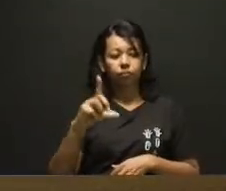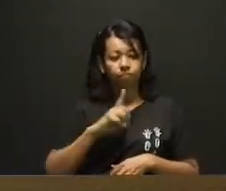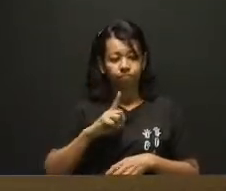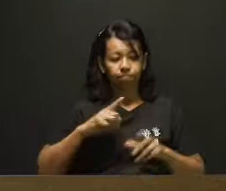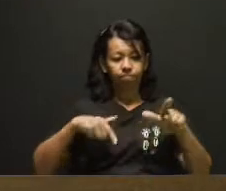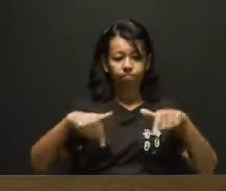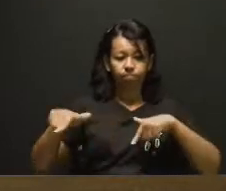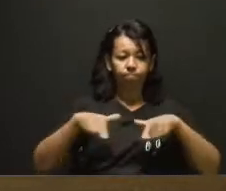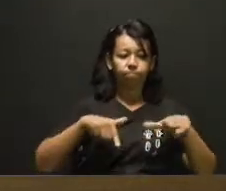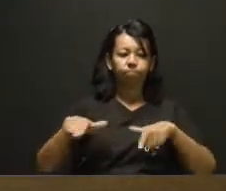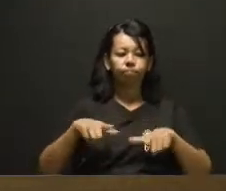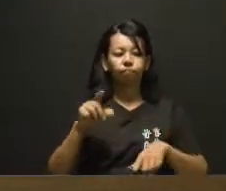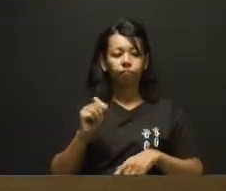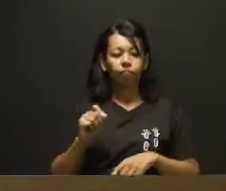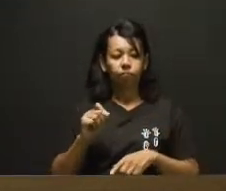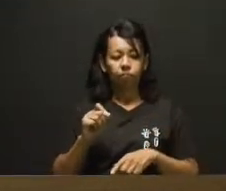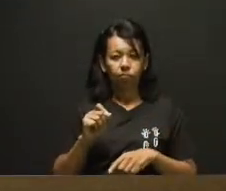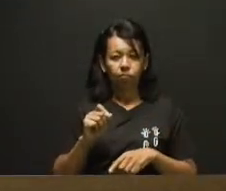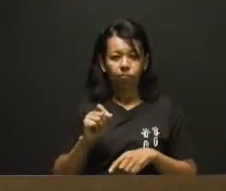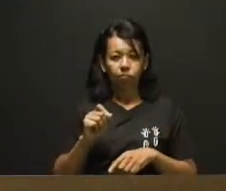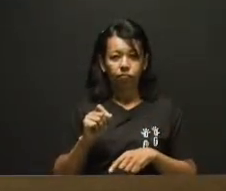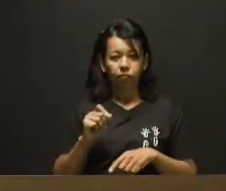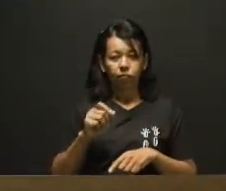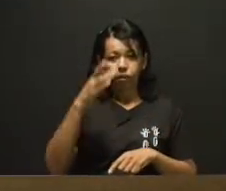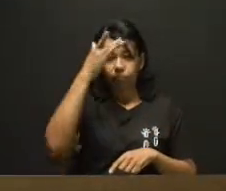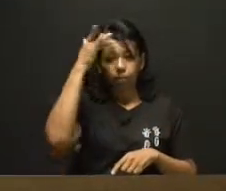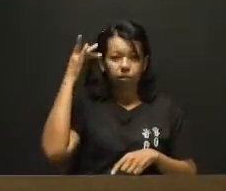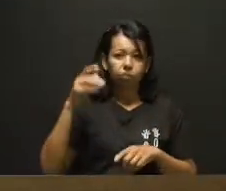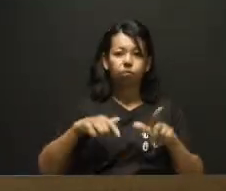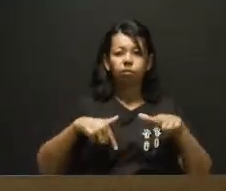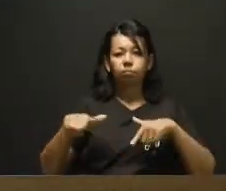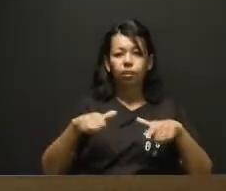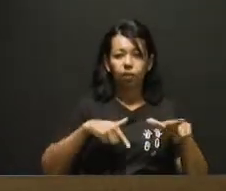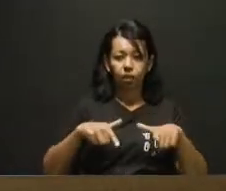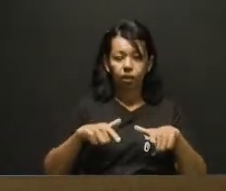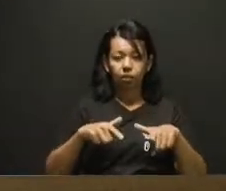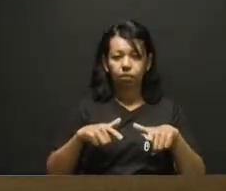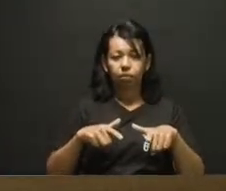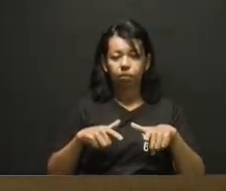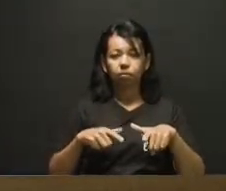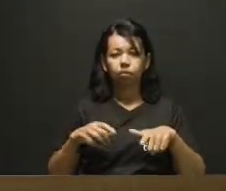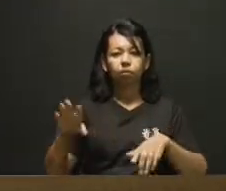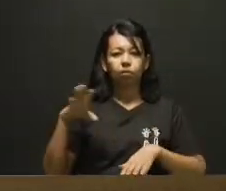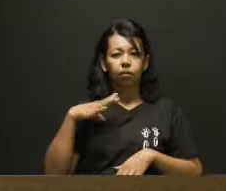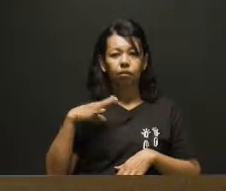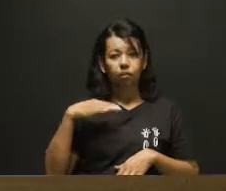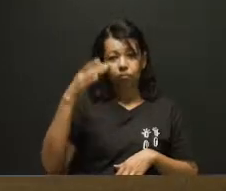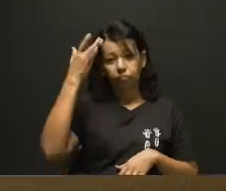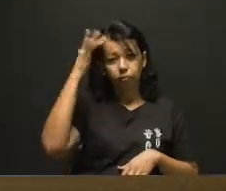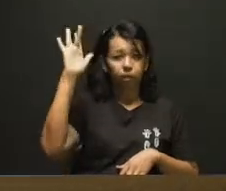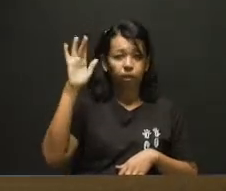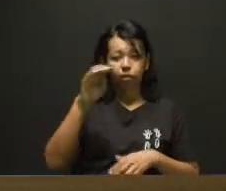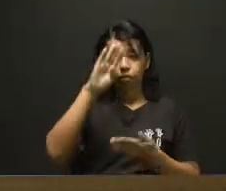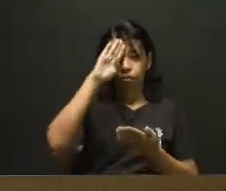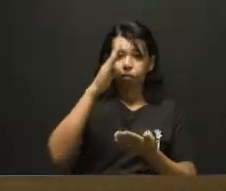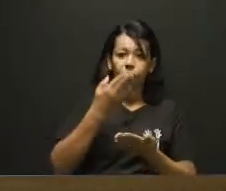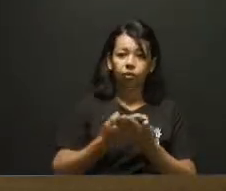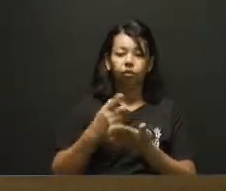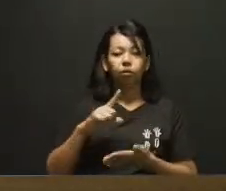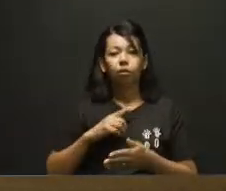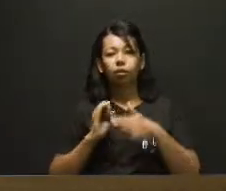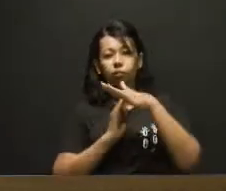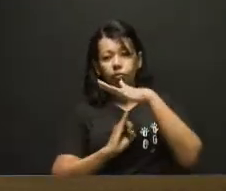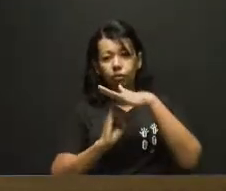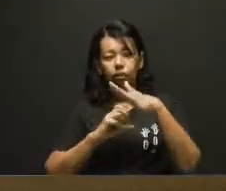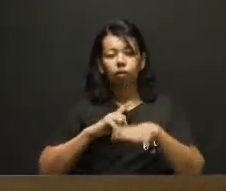esse trabalho que dá dessa profissional na cidade eu não sei eu creio que tenha uma instituição